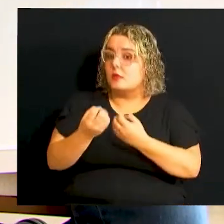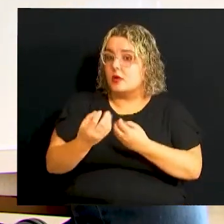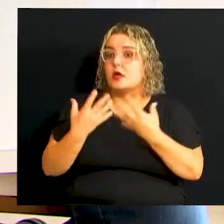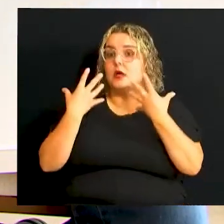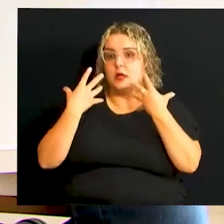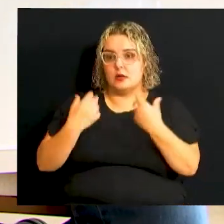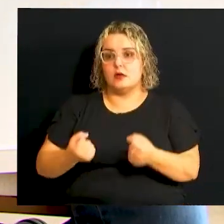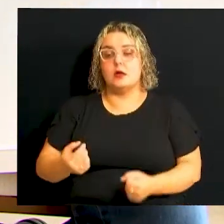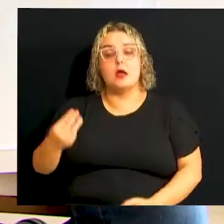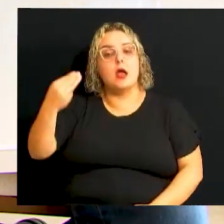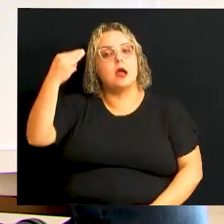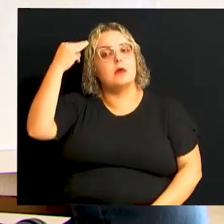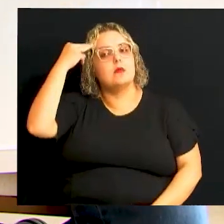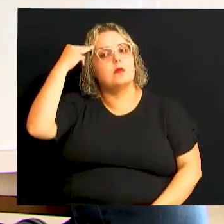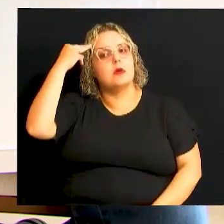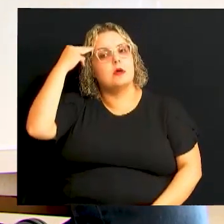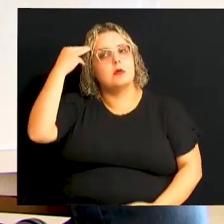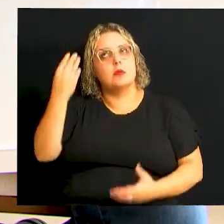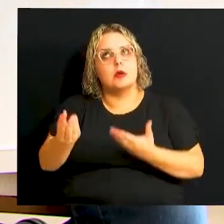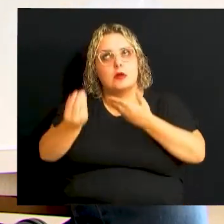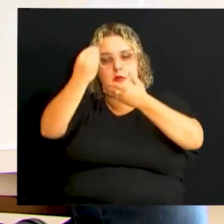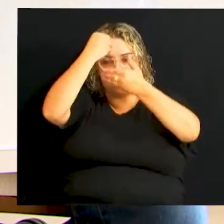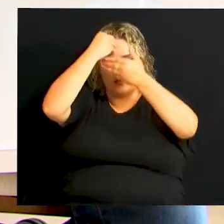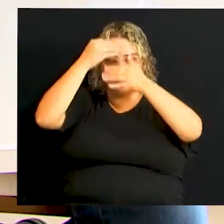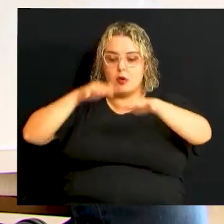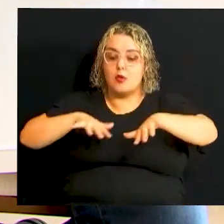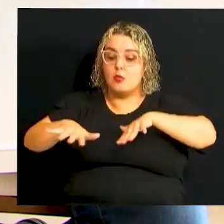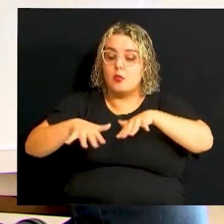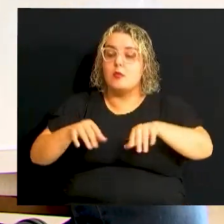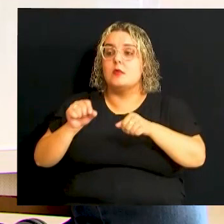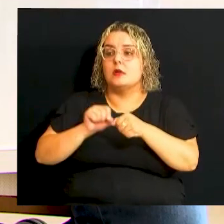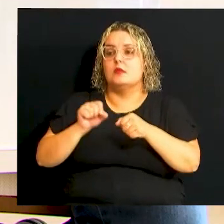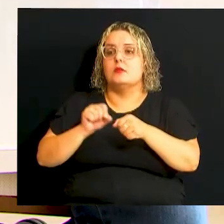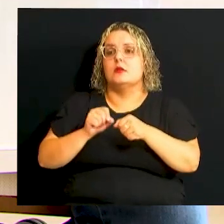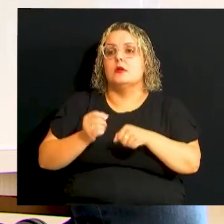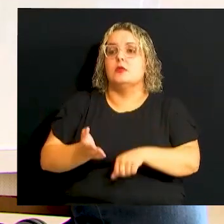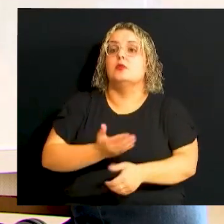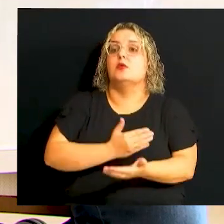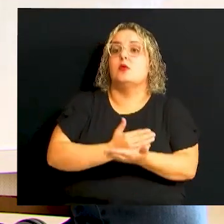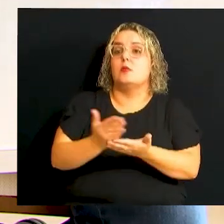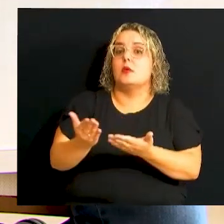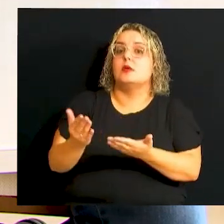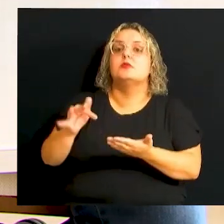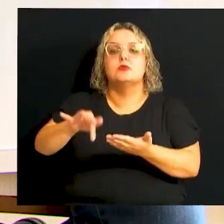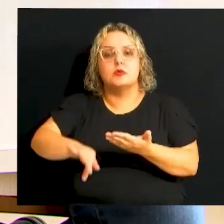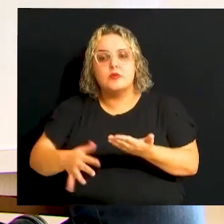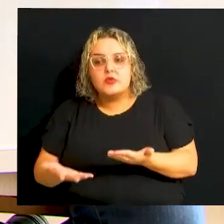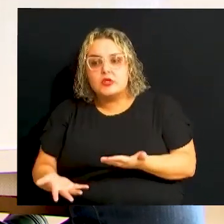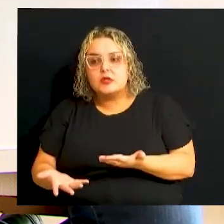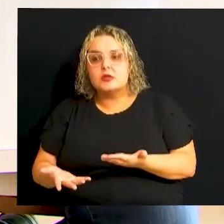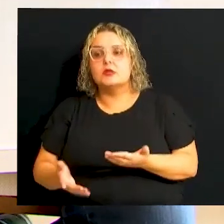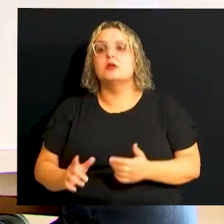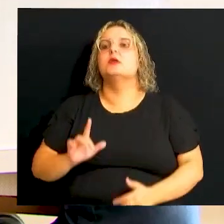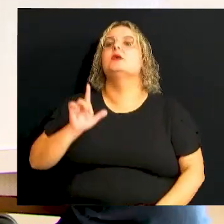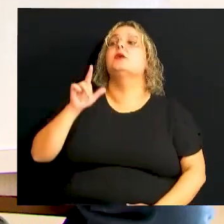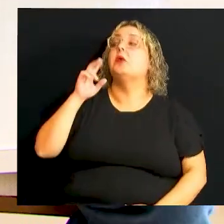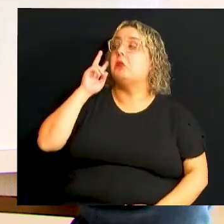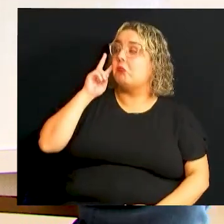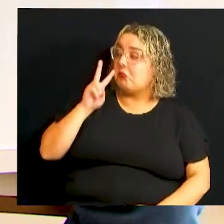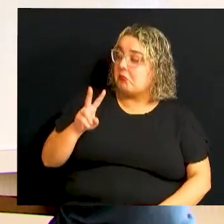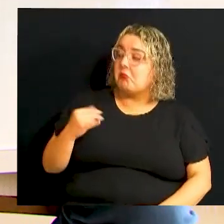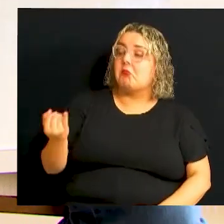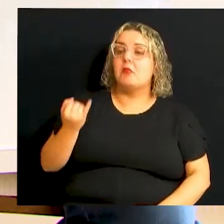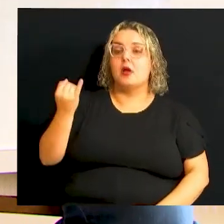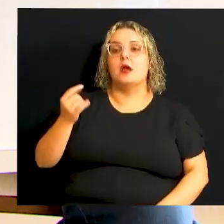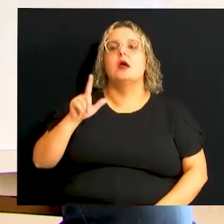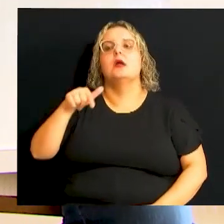dessa informação que ela recebeu, memória para armazenar o movimento que será realizado. Olha só que interessante isso. E a partir